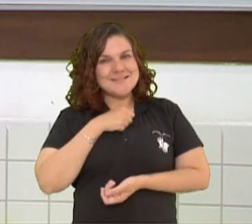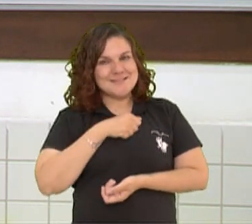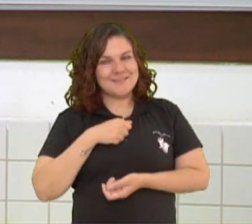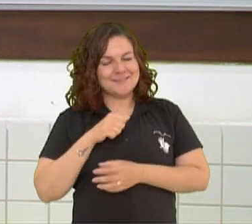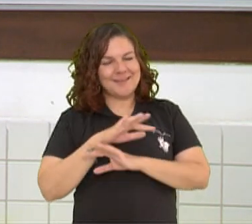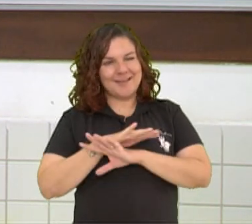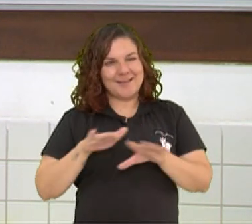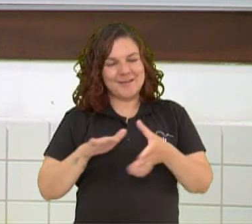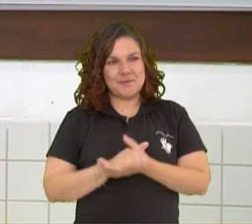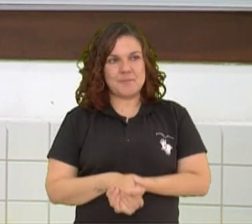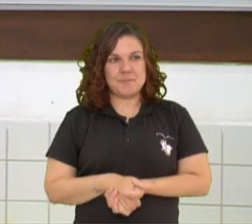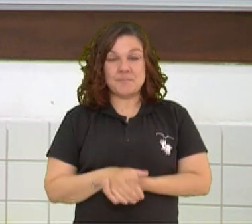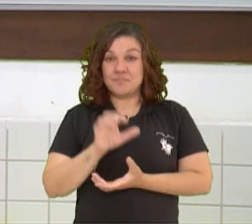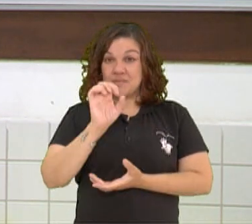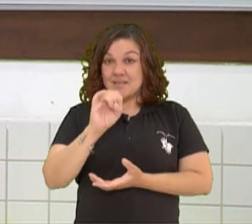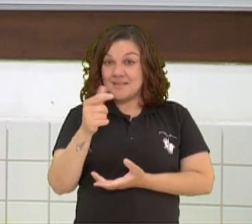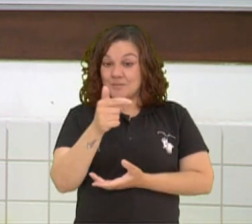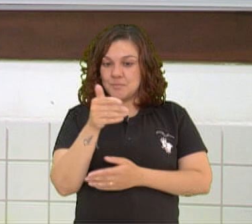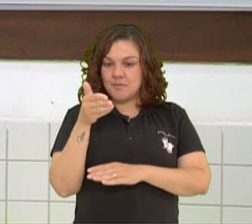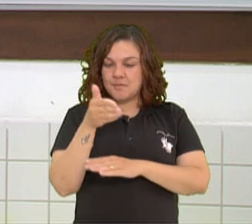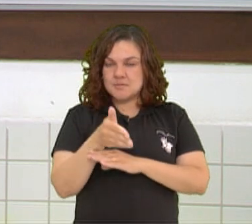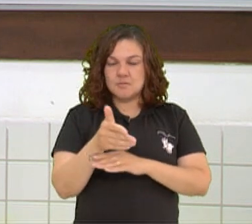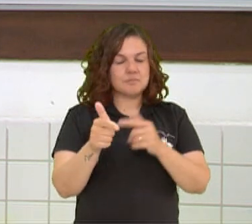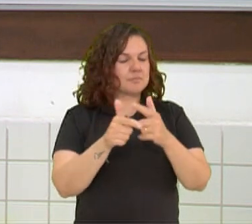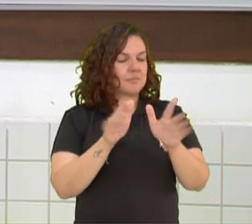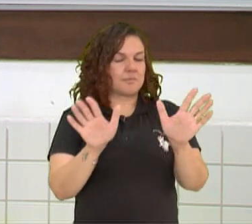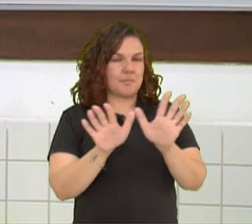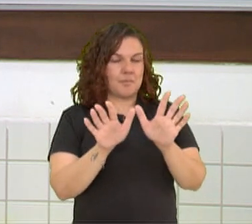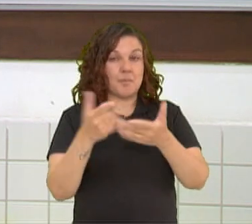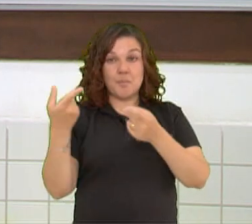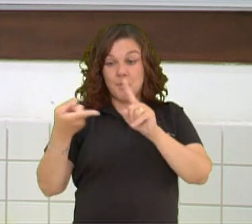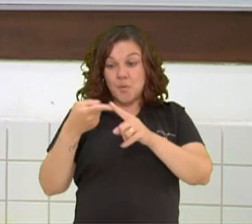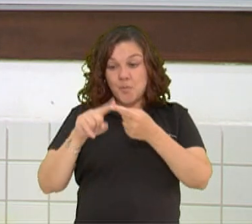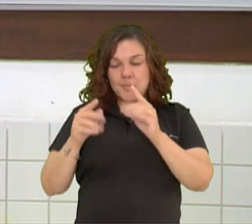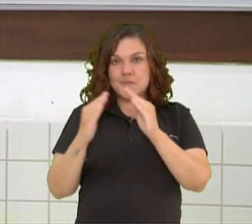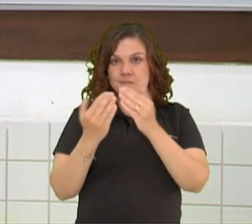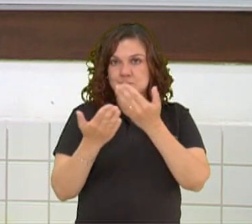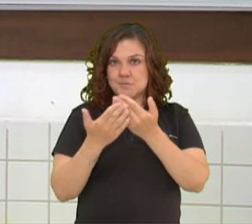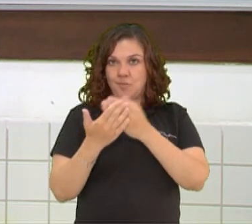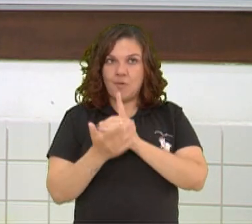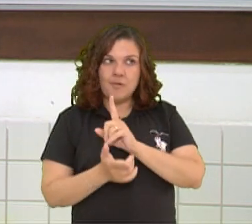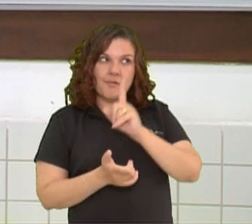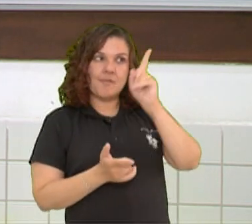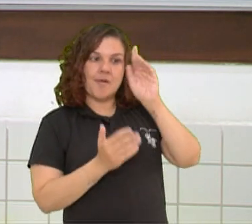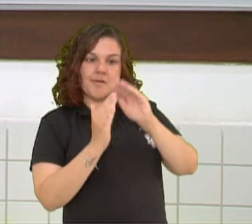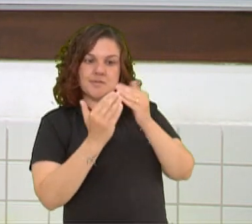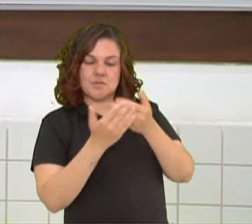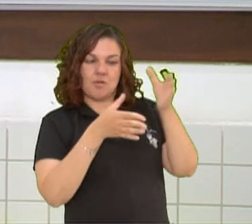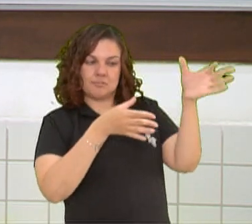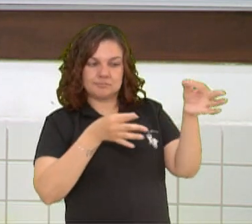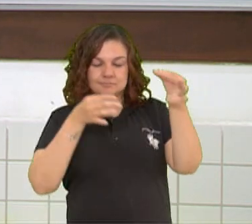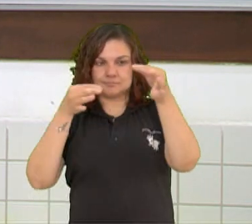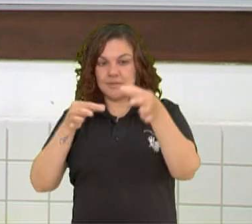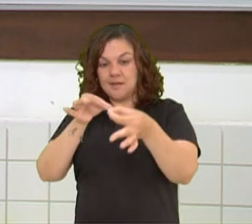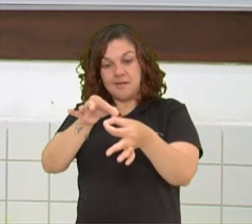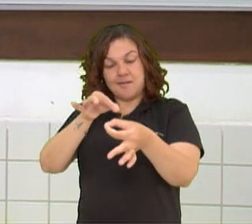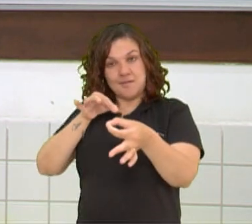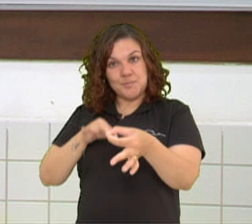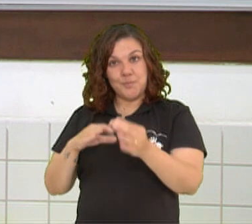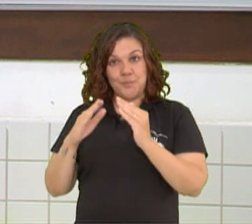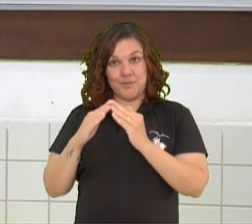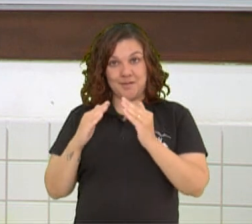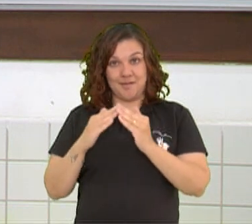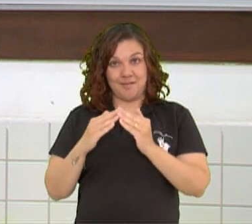inclusive. E se você não tem acesso, não tem problema. Pegue, vai lá na sua escola, pega suas atividades, resolve em